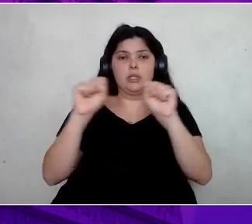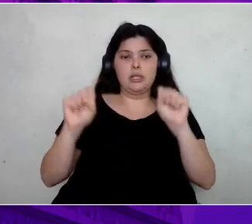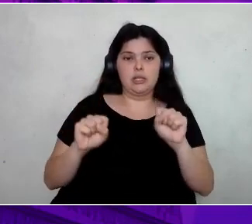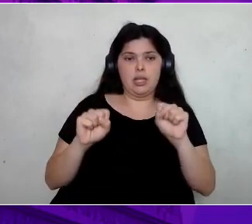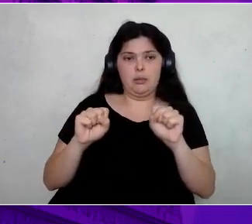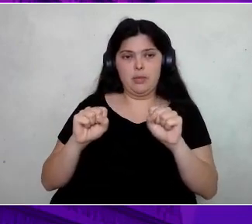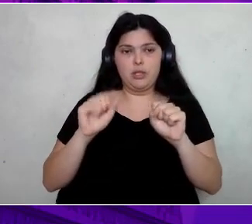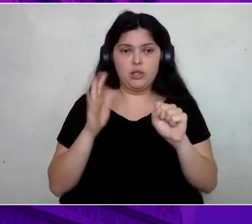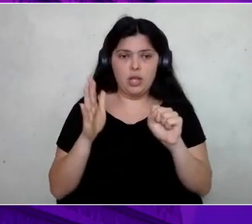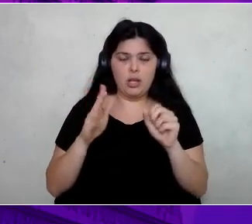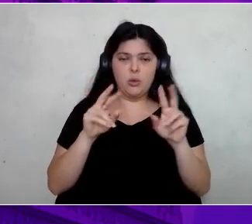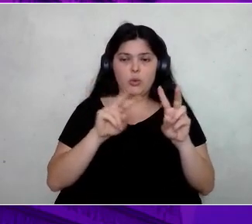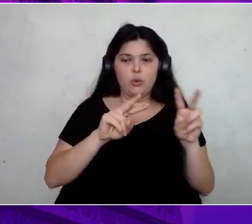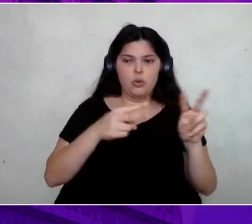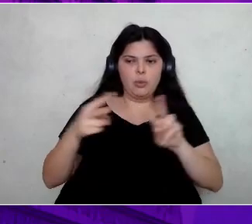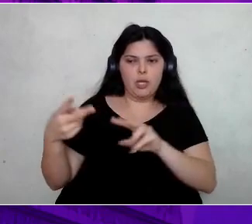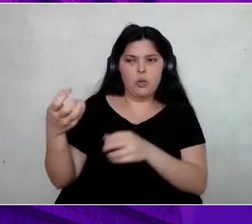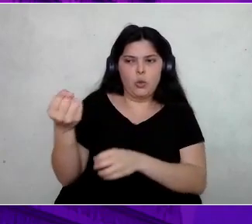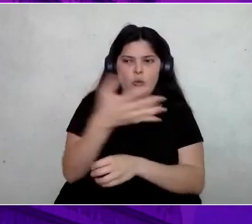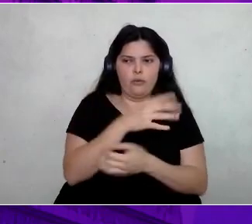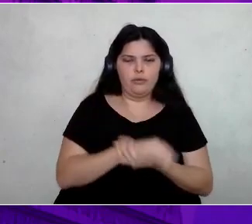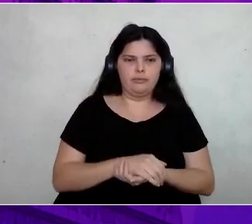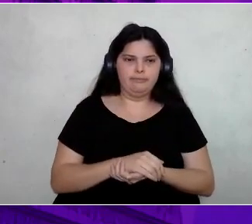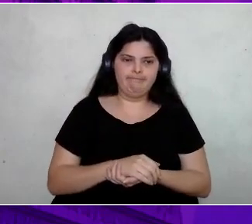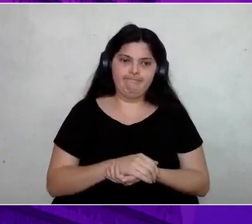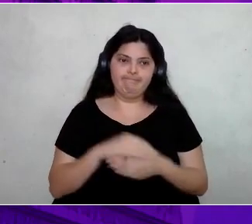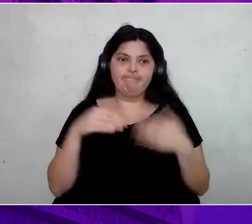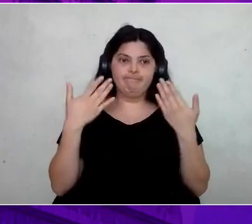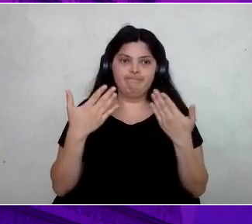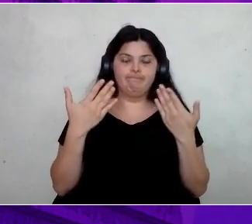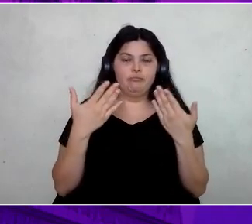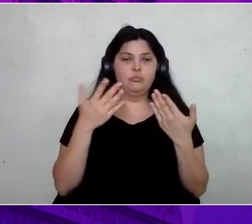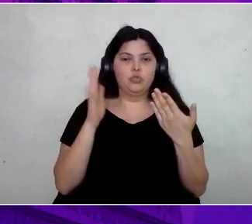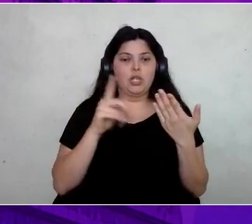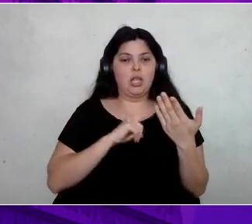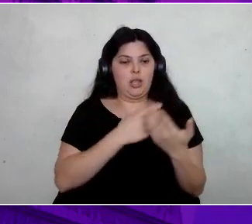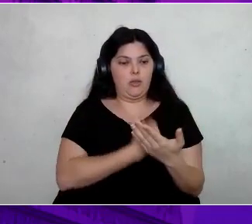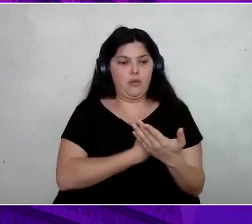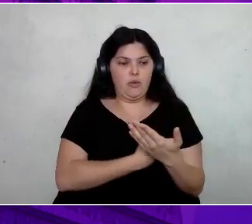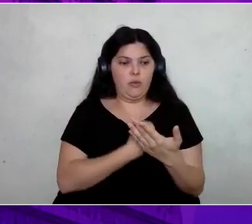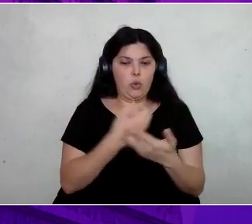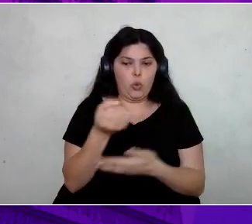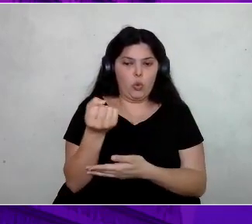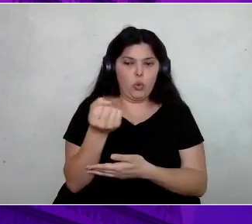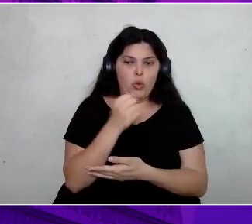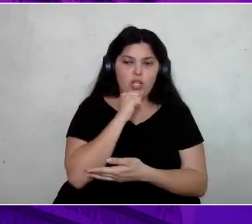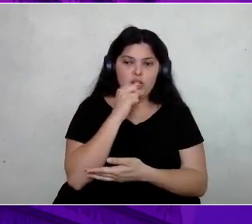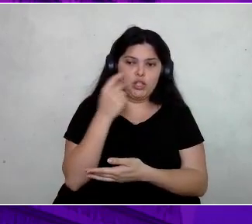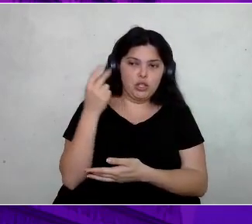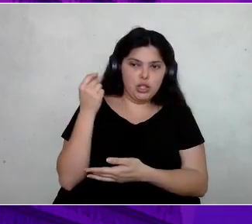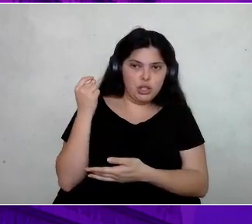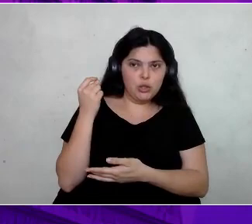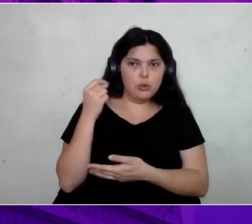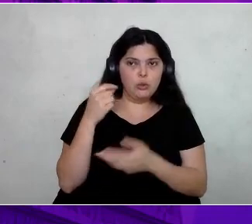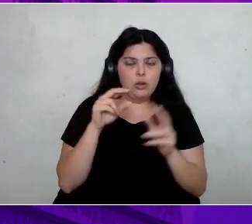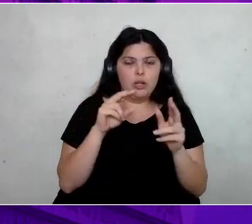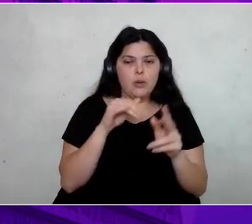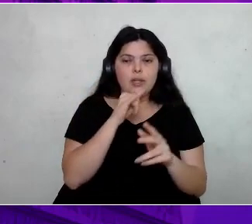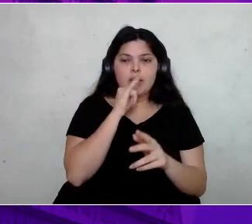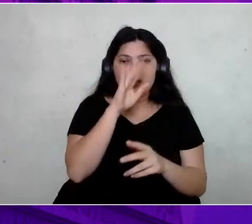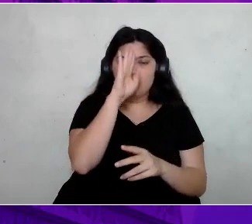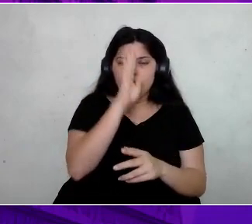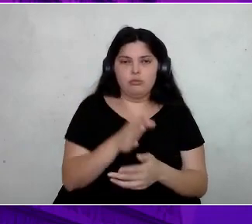migrando para um novo. E aí, as coisas que já existem no antigo, eu posso testar diretamente.